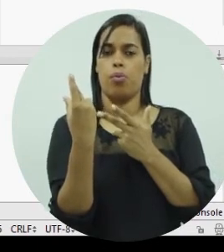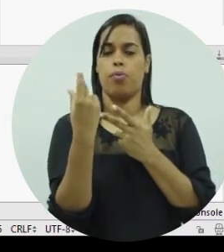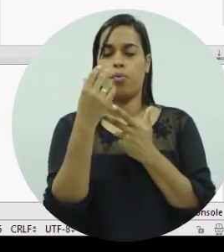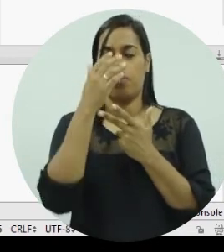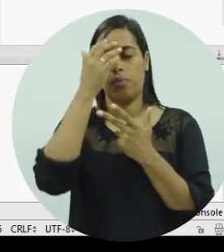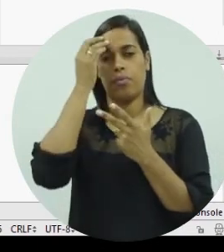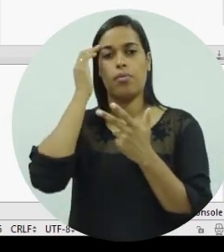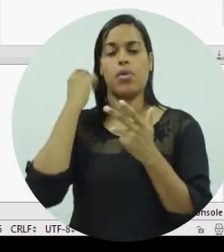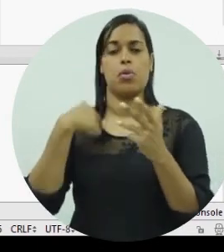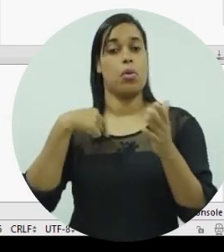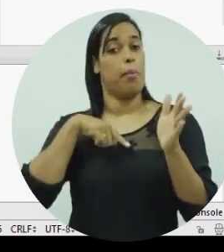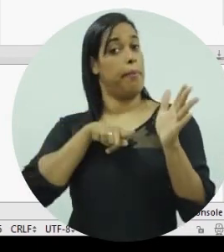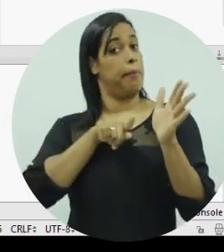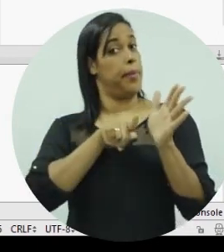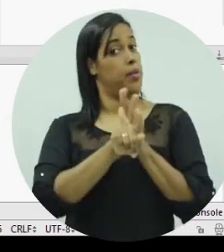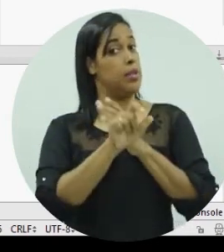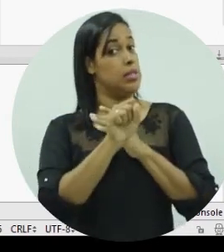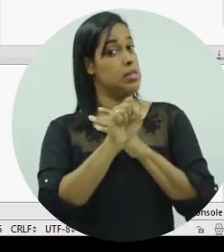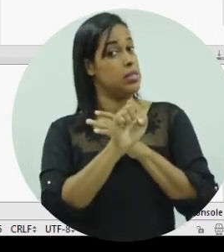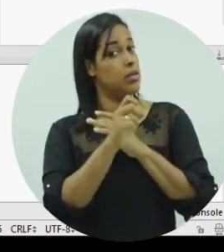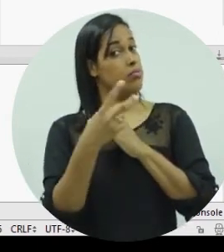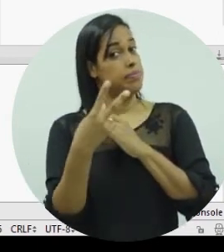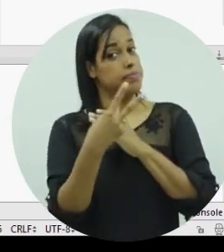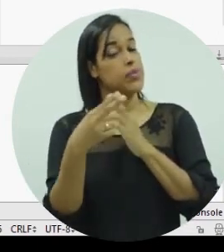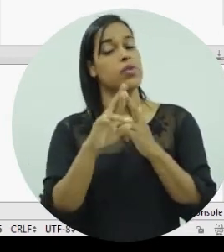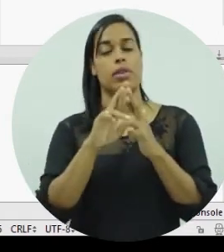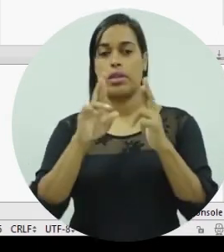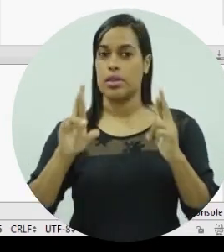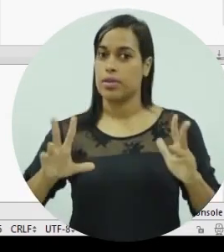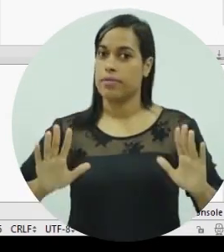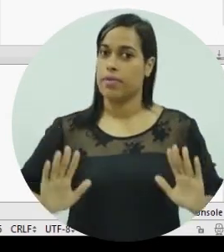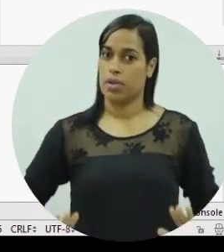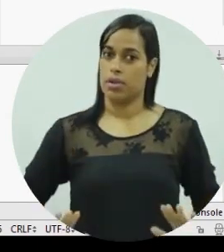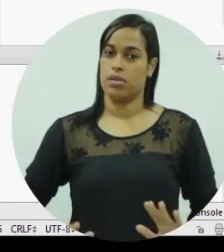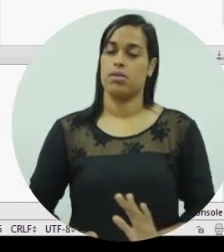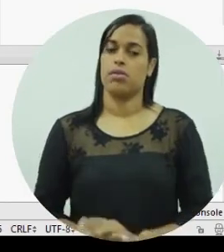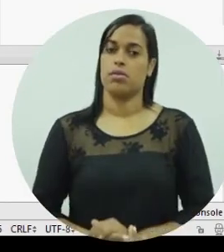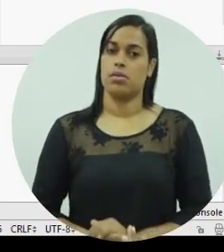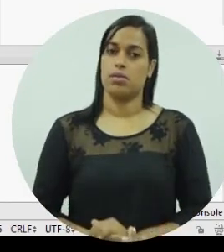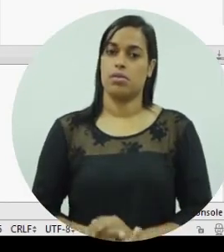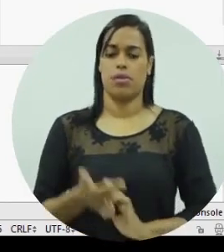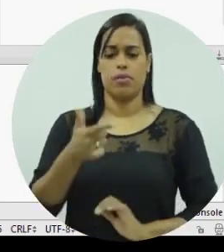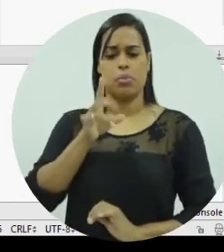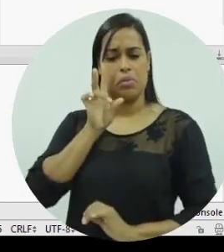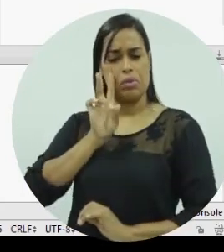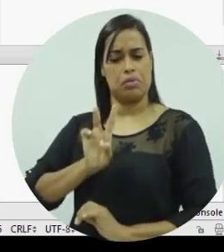Aqui eu estou perguntando se eles dois são diferentes. Vamos rodar